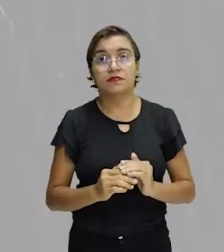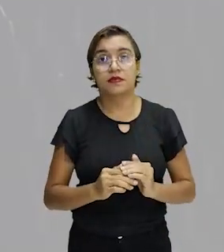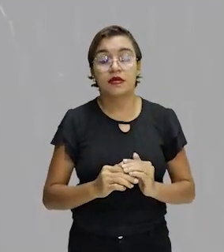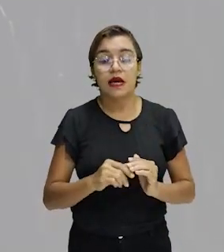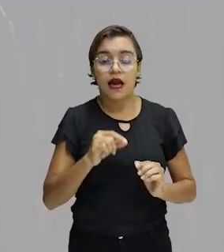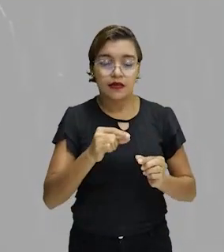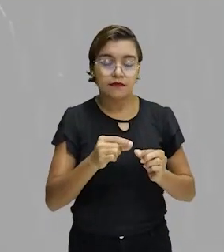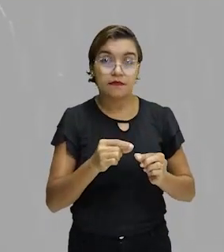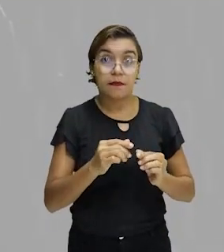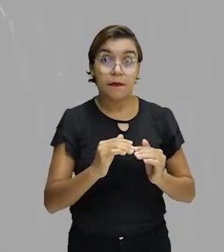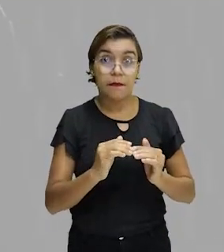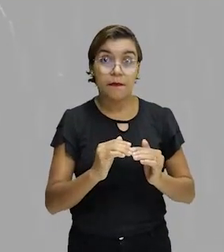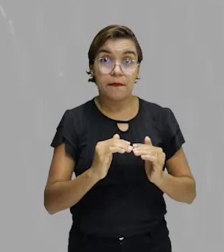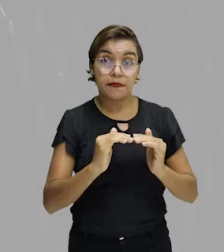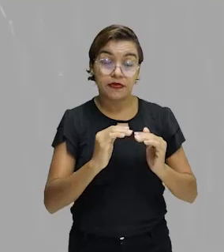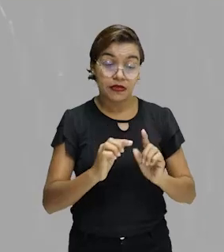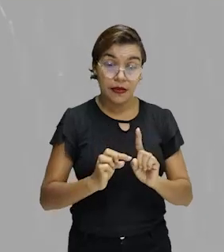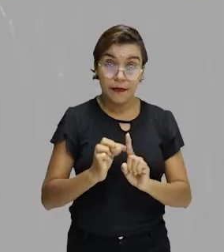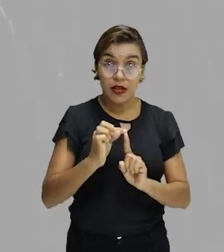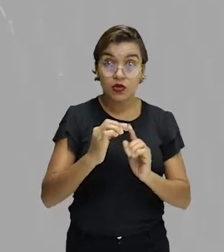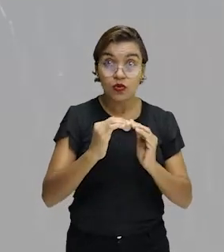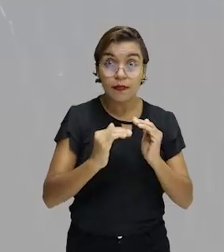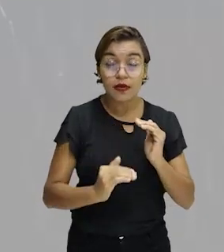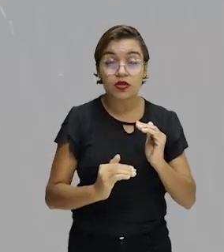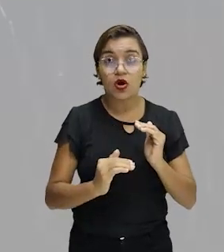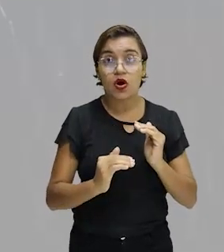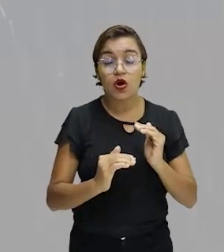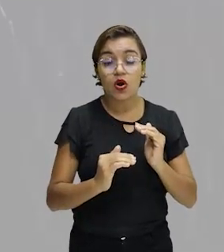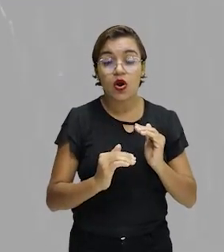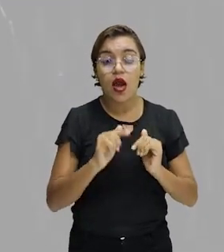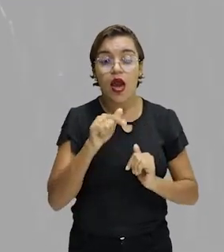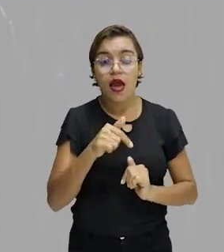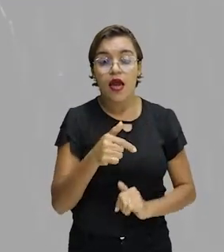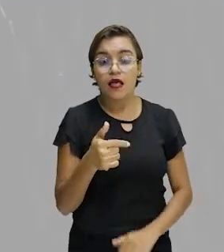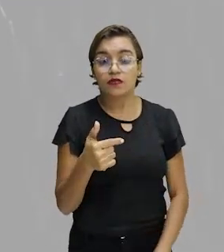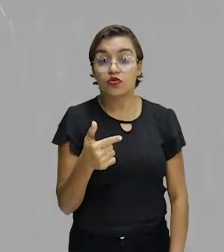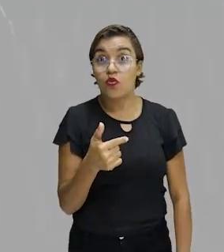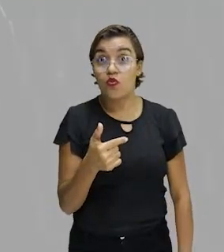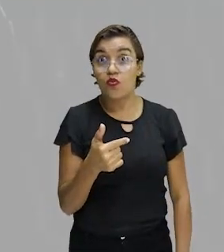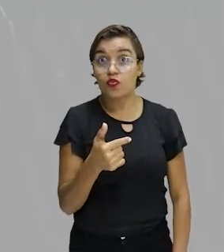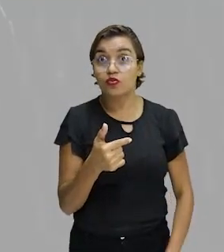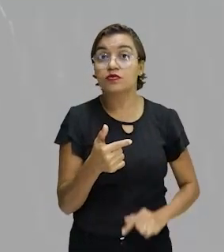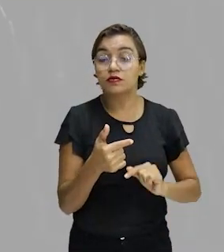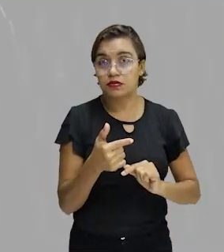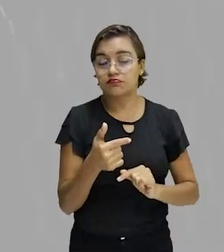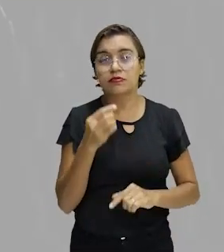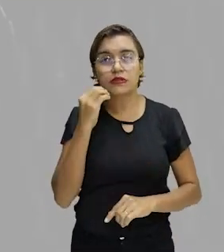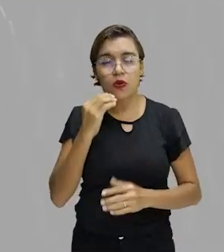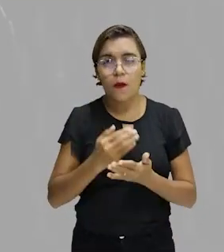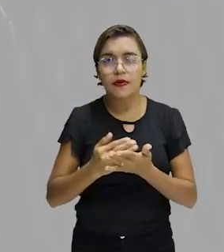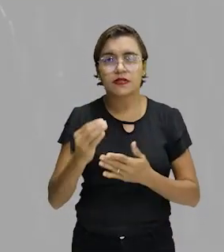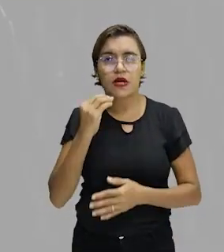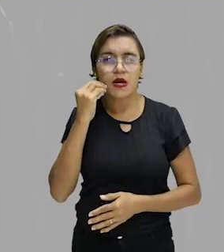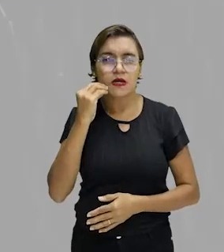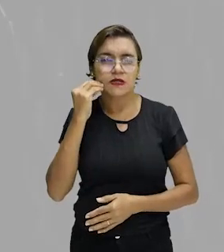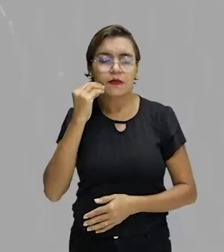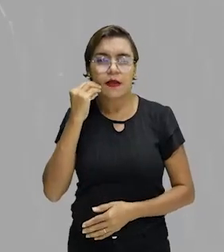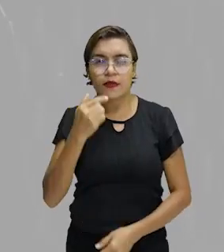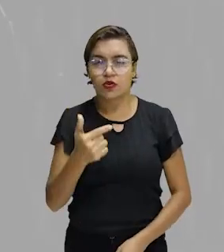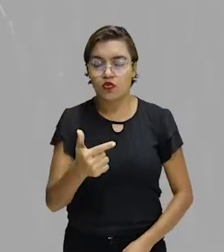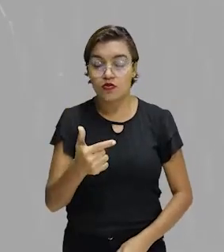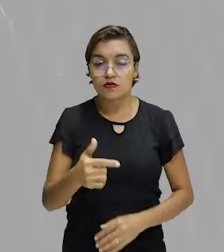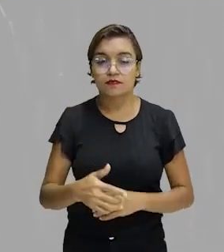menor temperatura seria a situação 2. Então, vamos começar pelo experimento 2.